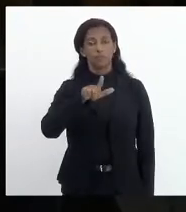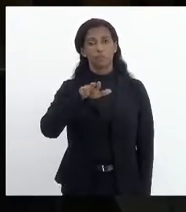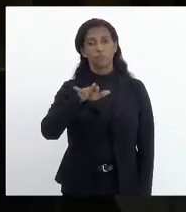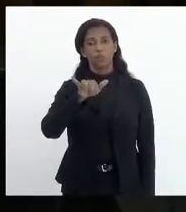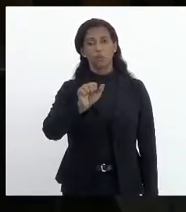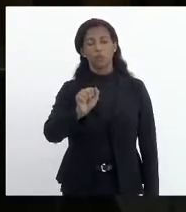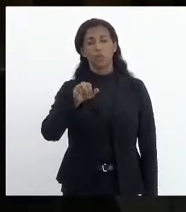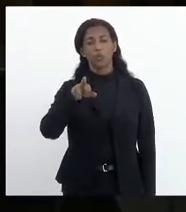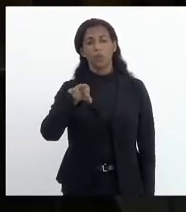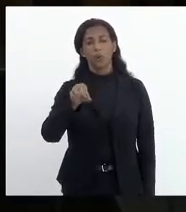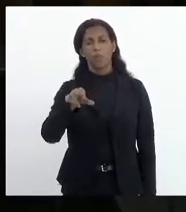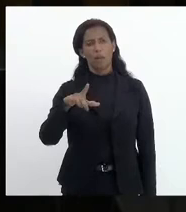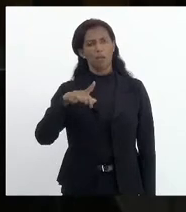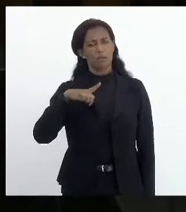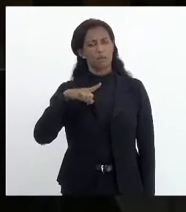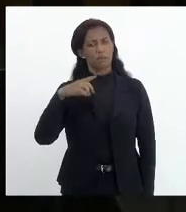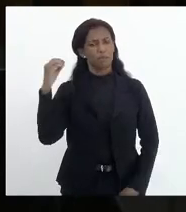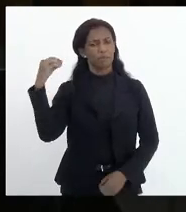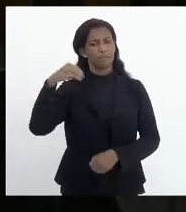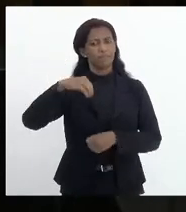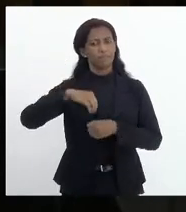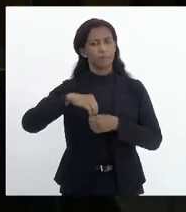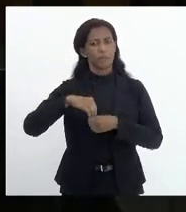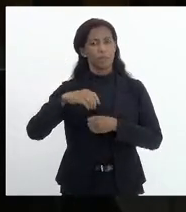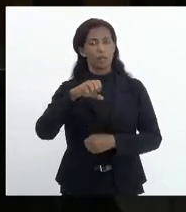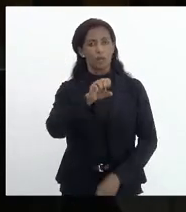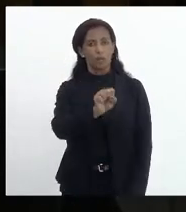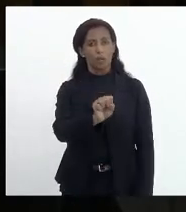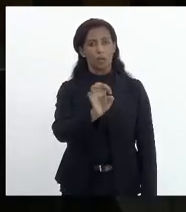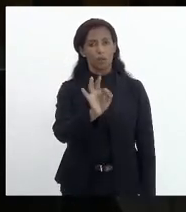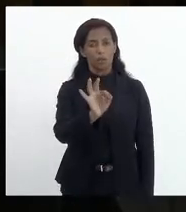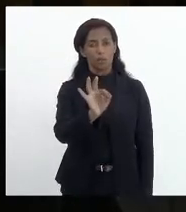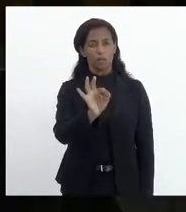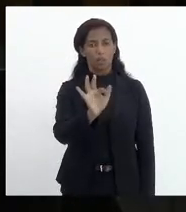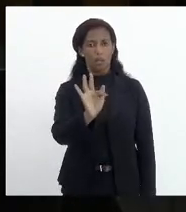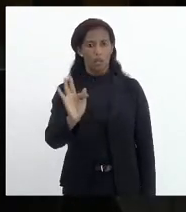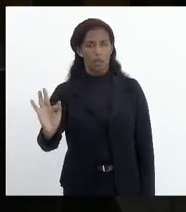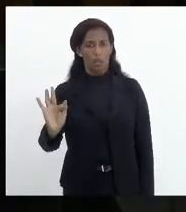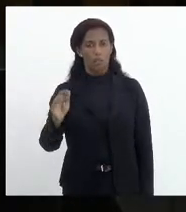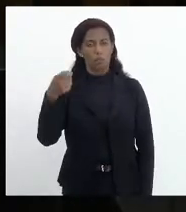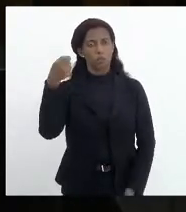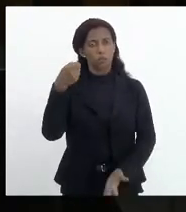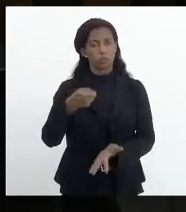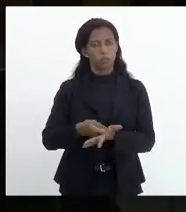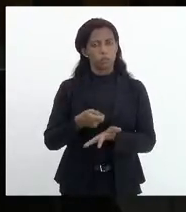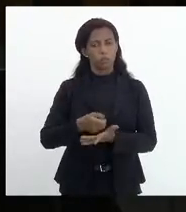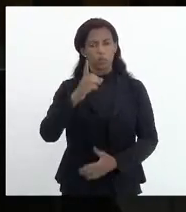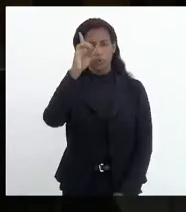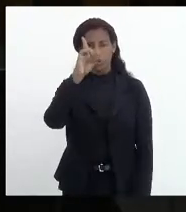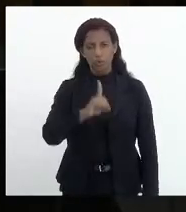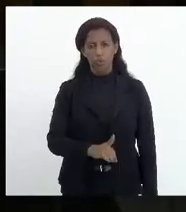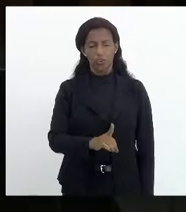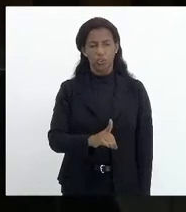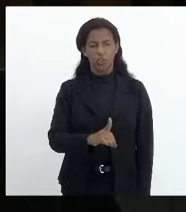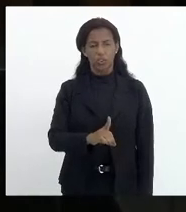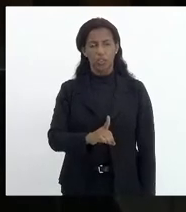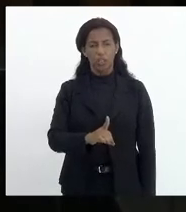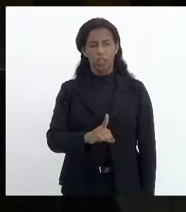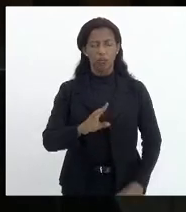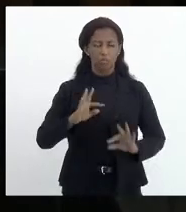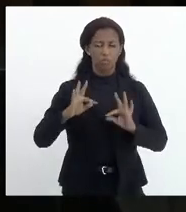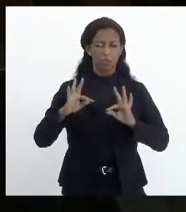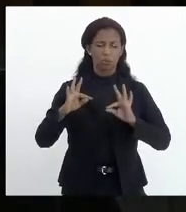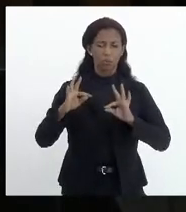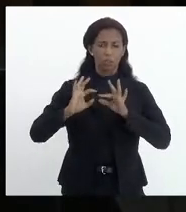tem feito no Supremo Tribunal Federal para garantir direitos e liberdades fundamentais